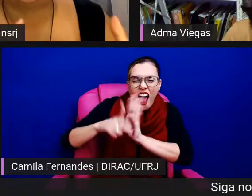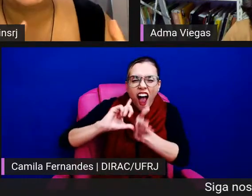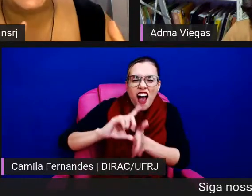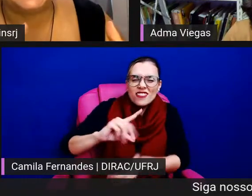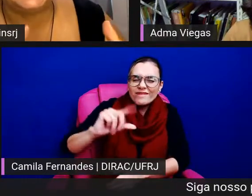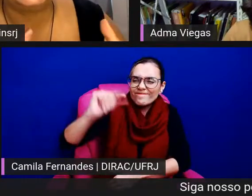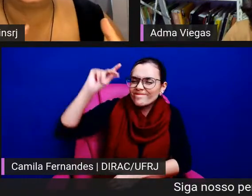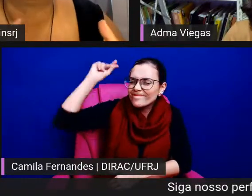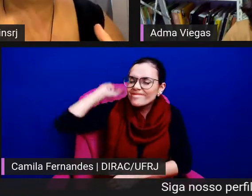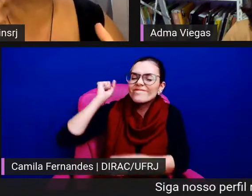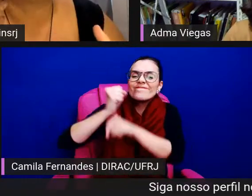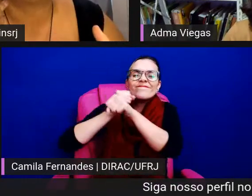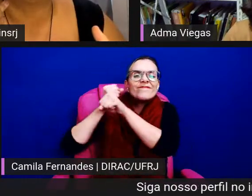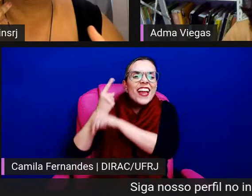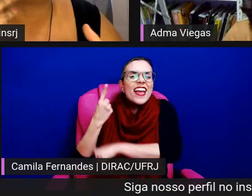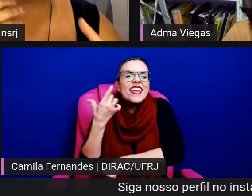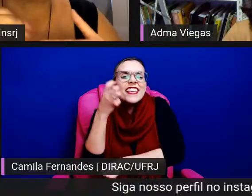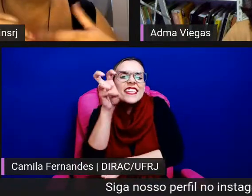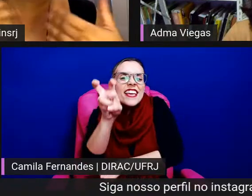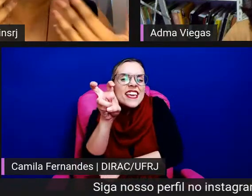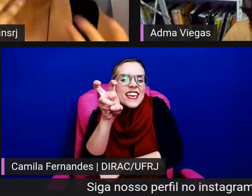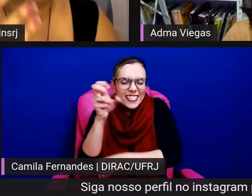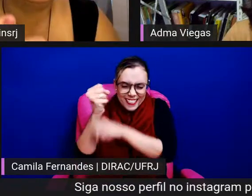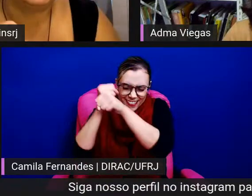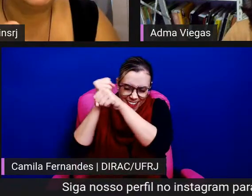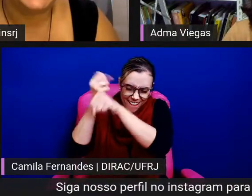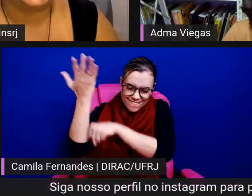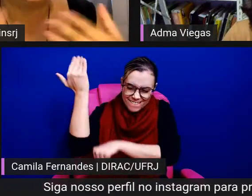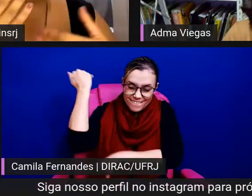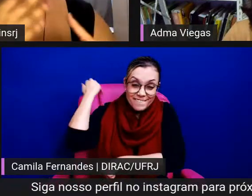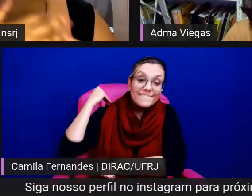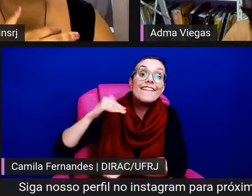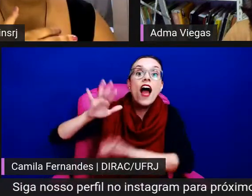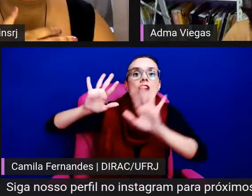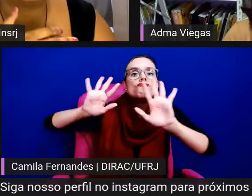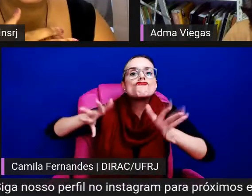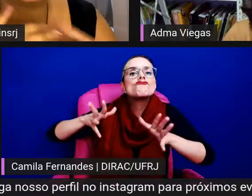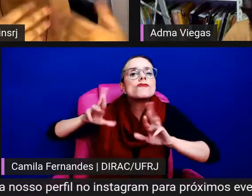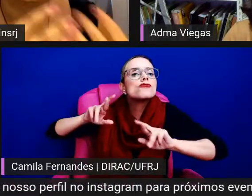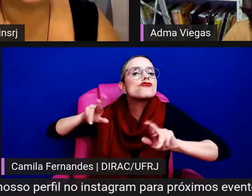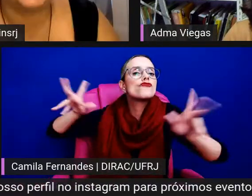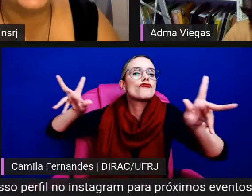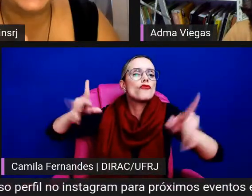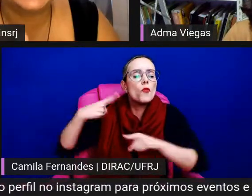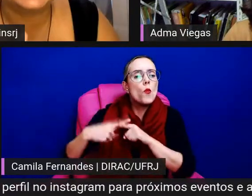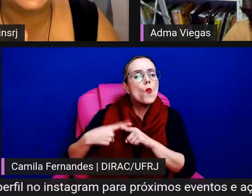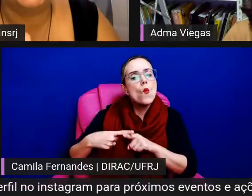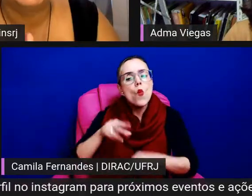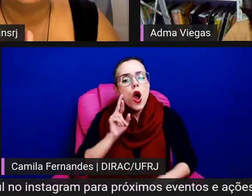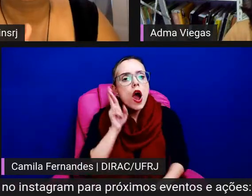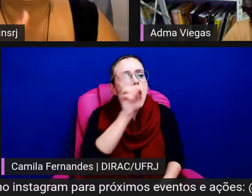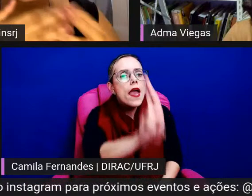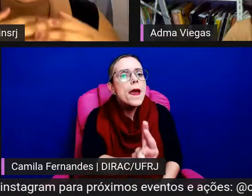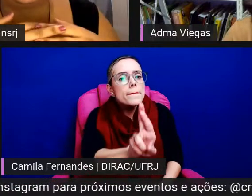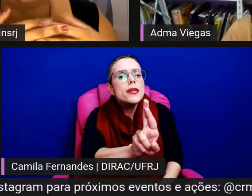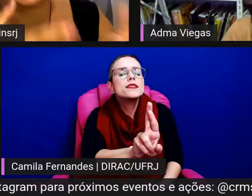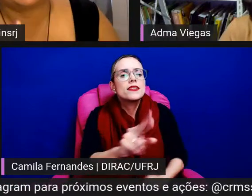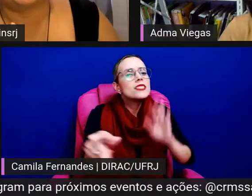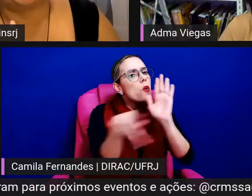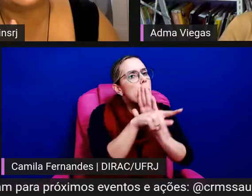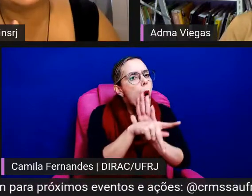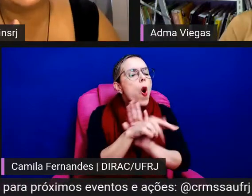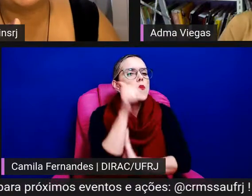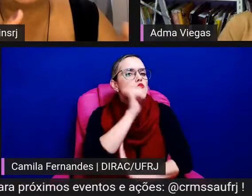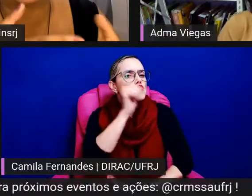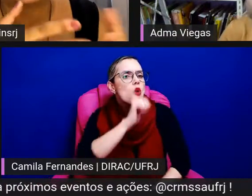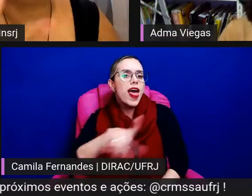teriam sido mais felizes, porque já teriam se visto naquela representação, naquela comunicação. Porque na minha